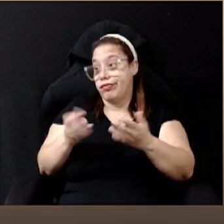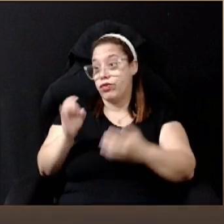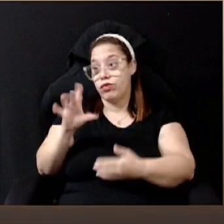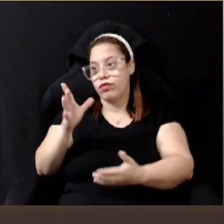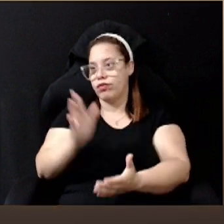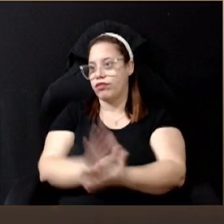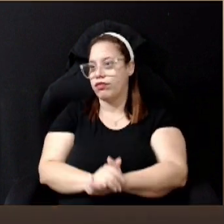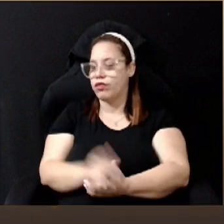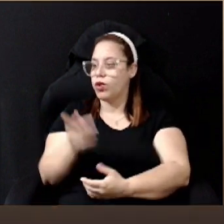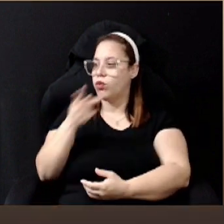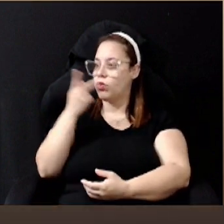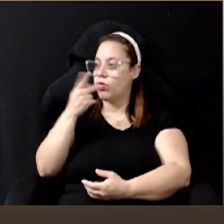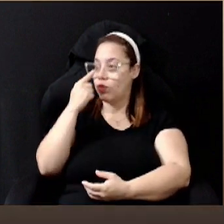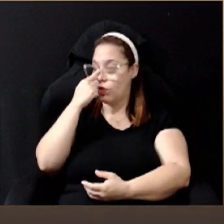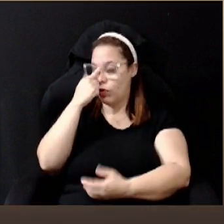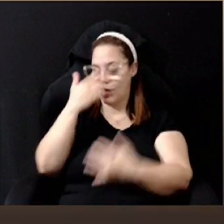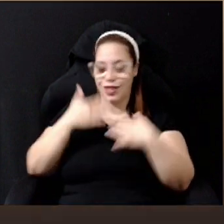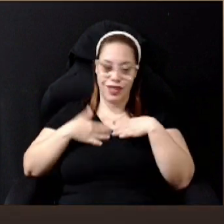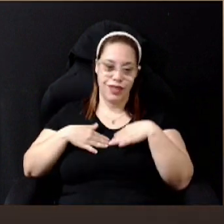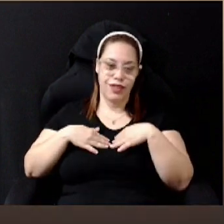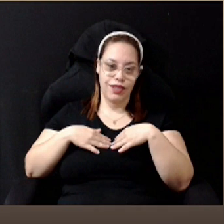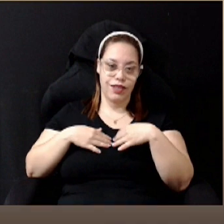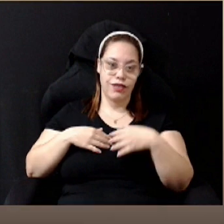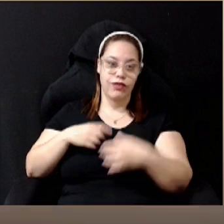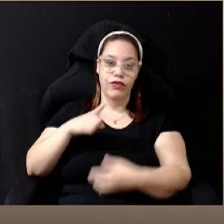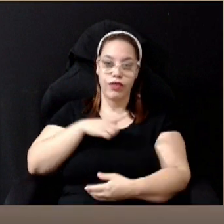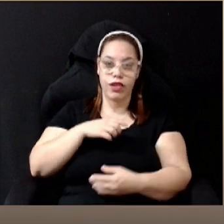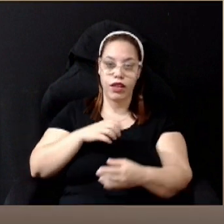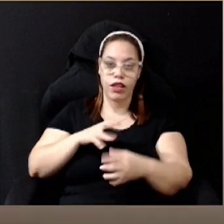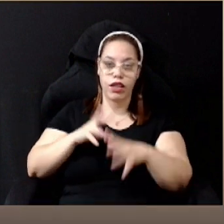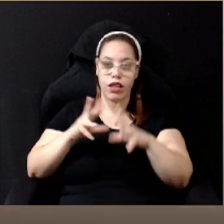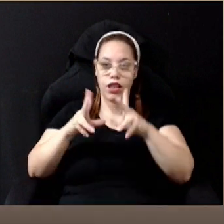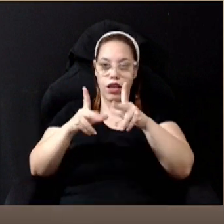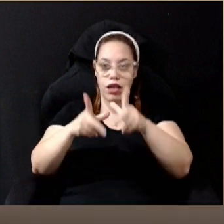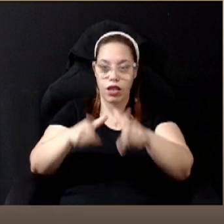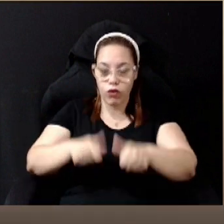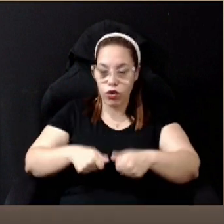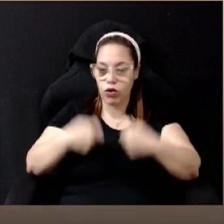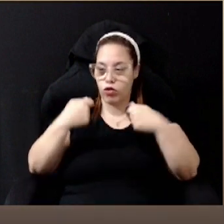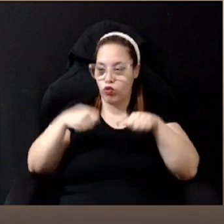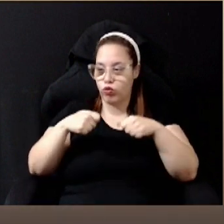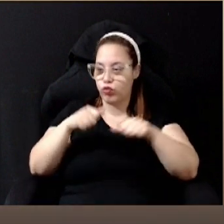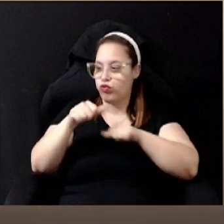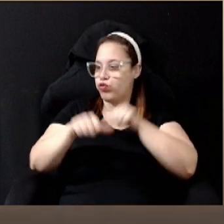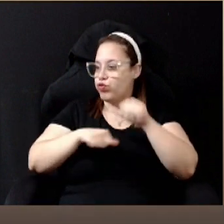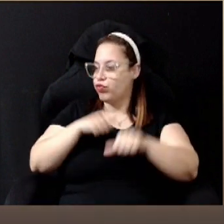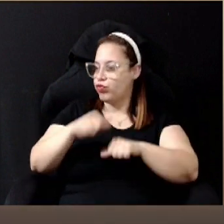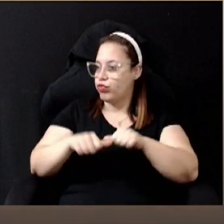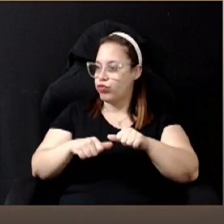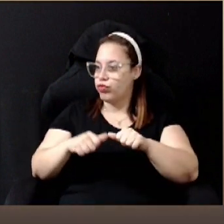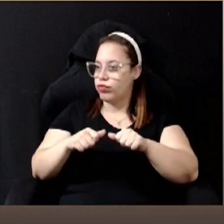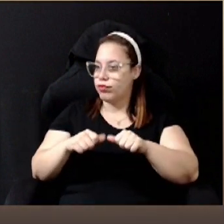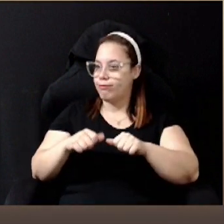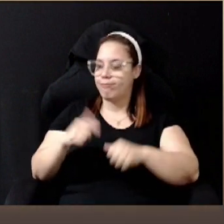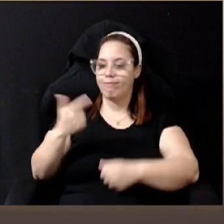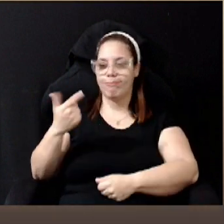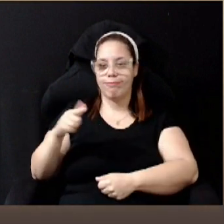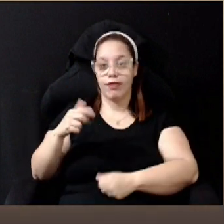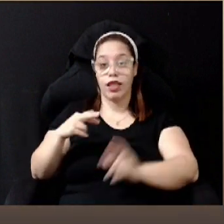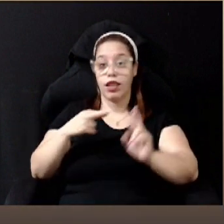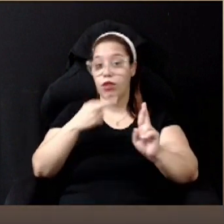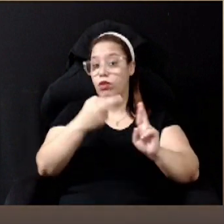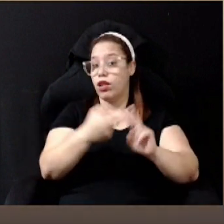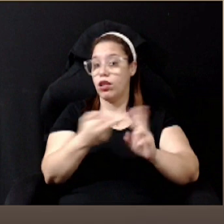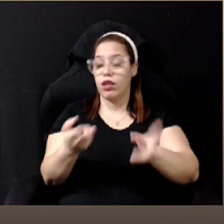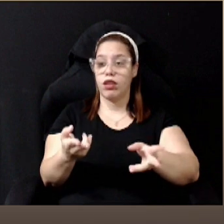fica tranquila. Mas a gente tem a revolução que a gente precisa. Sim. Entende? A gente não tem representação